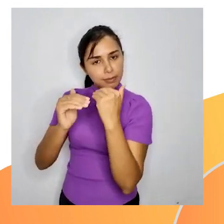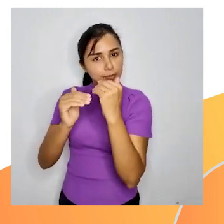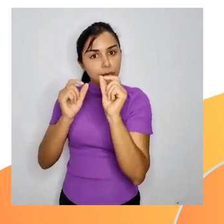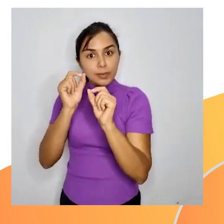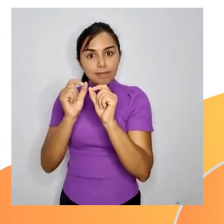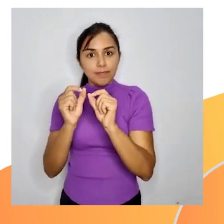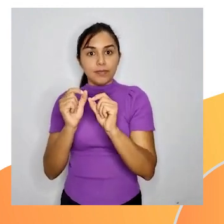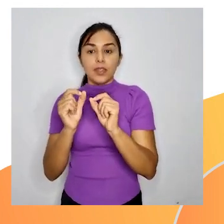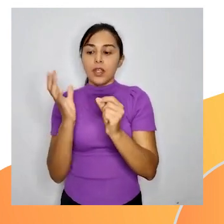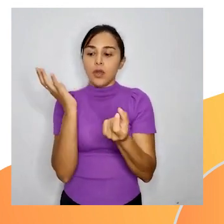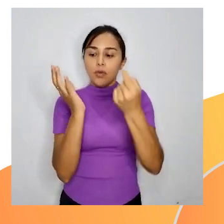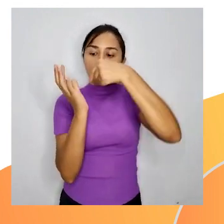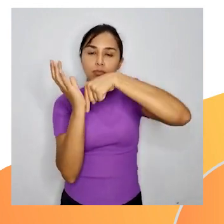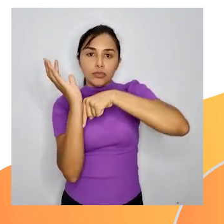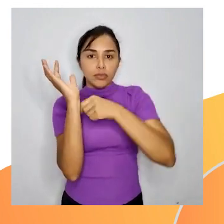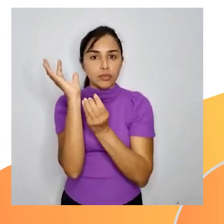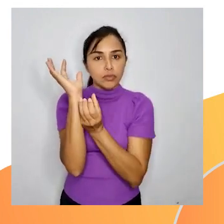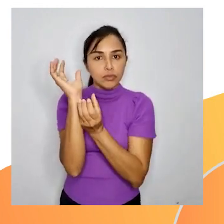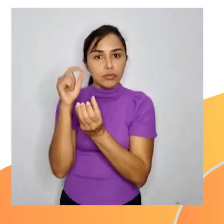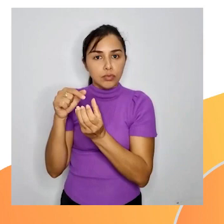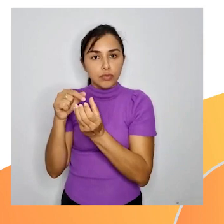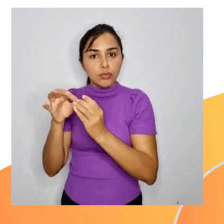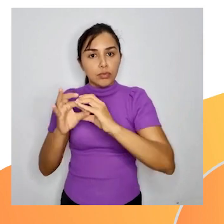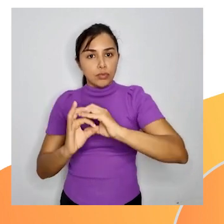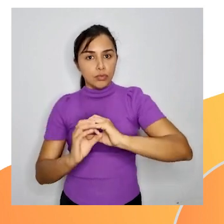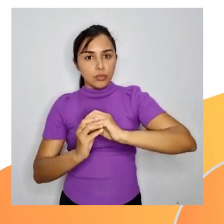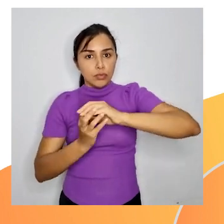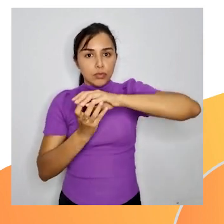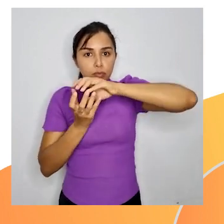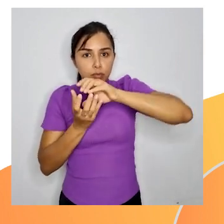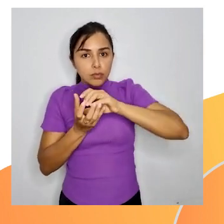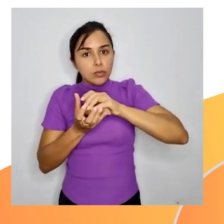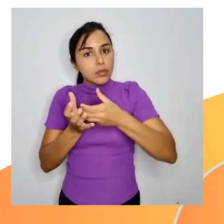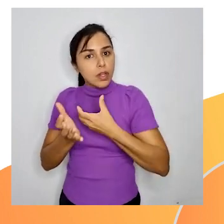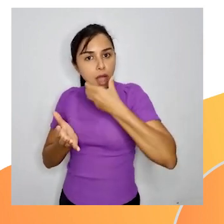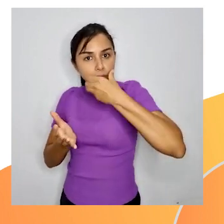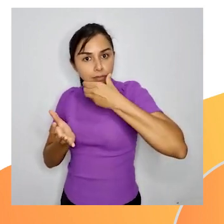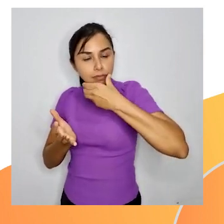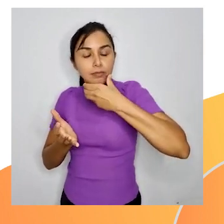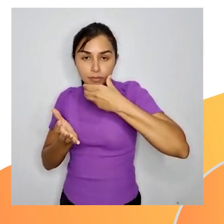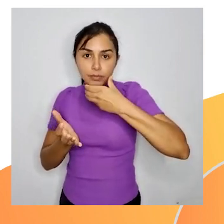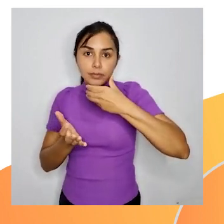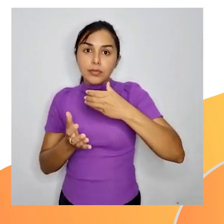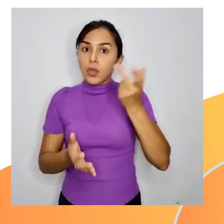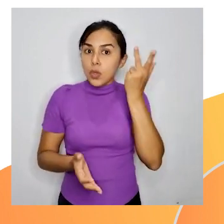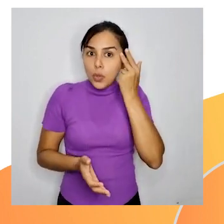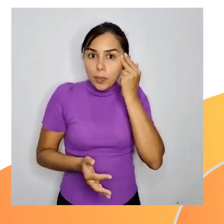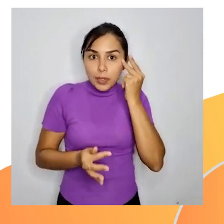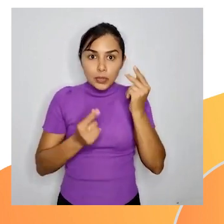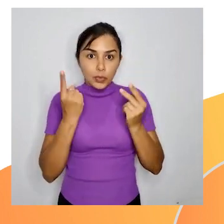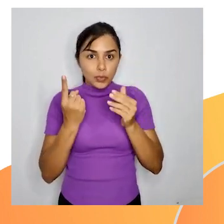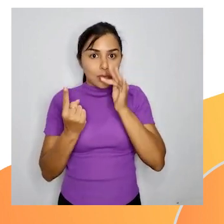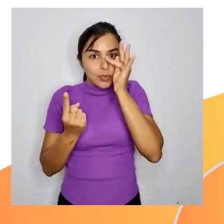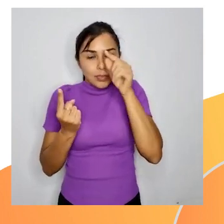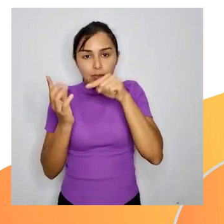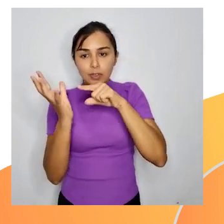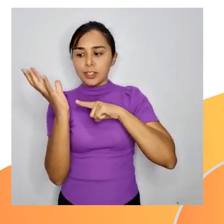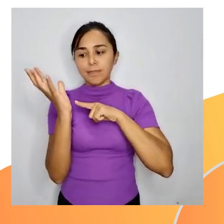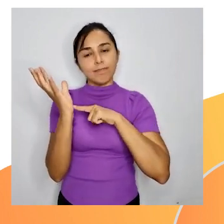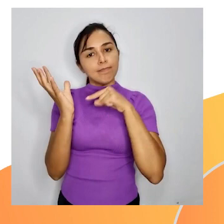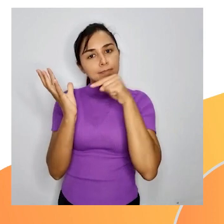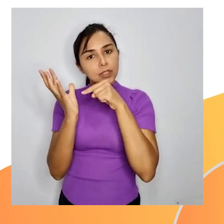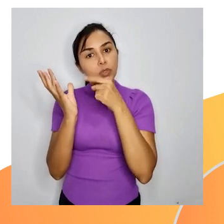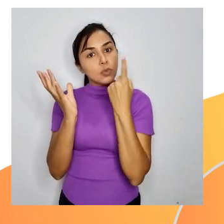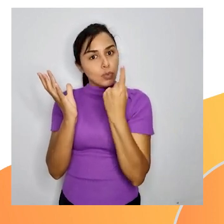ovário. Frutos simples, eles se originam de uma flor com um único ovário. Então, nós temos o aparelho feminino com um